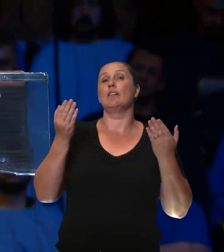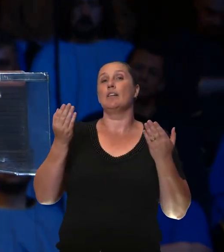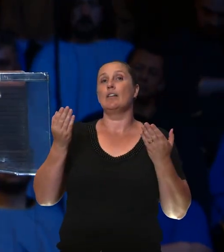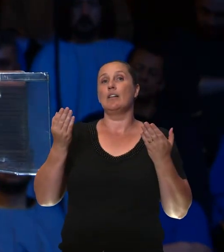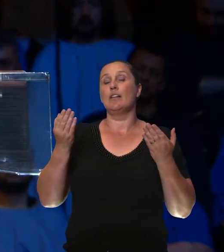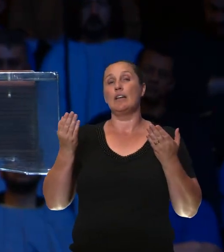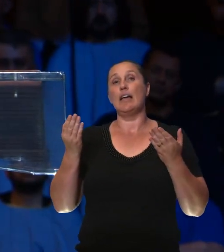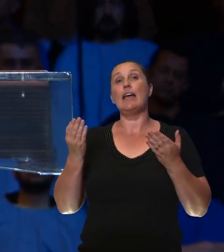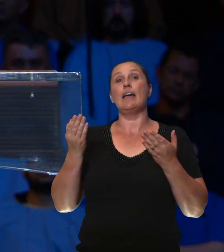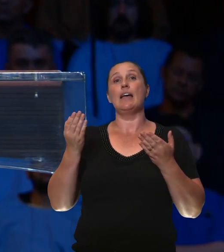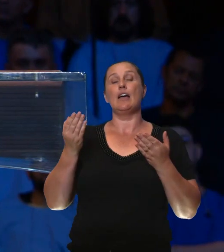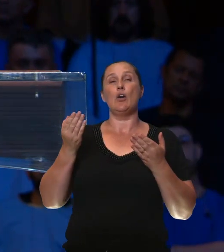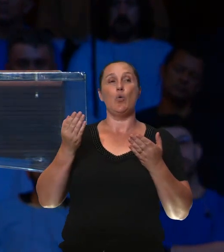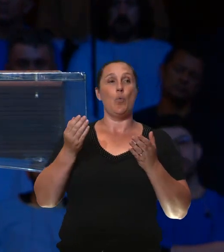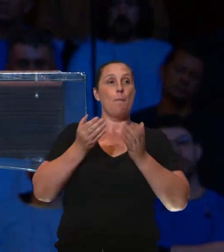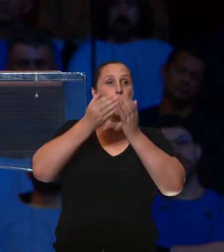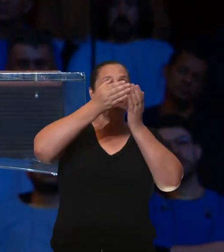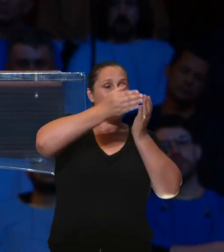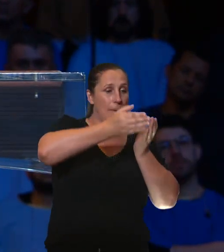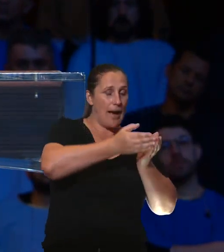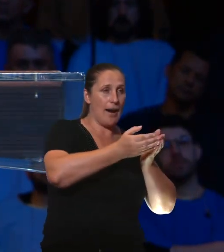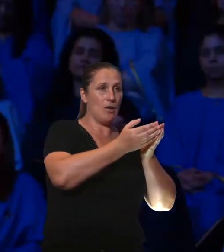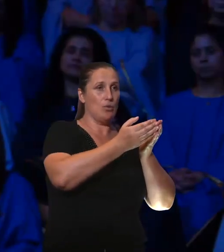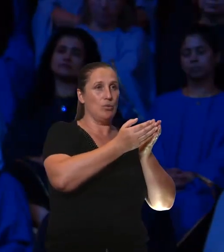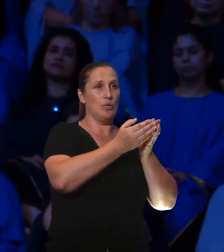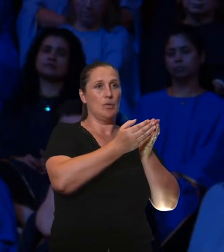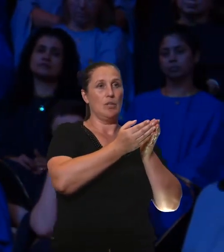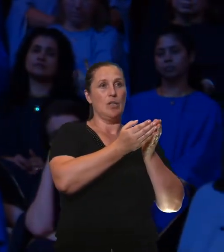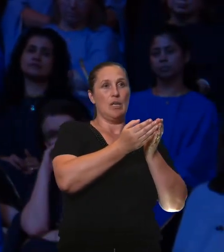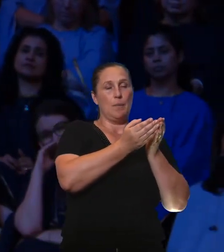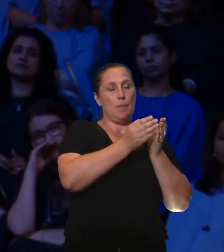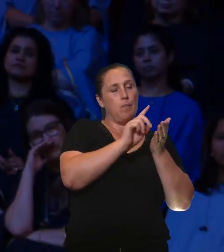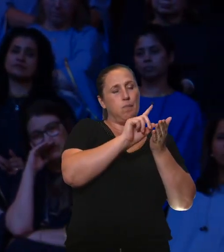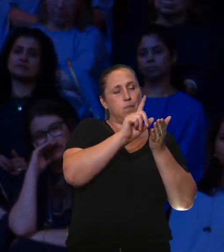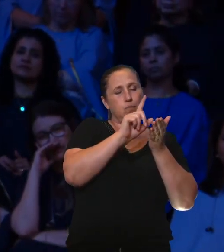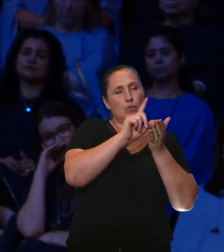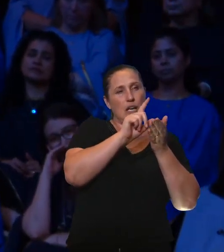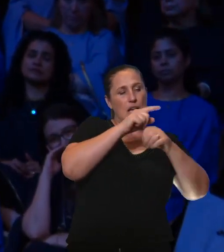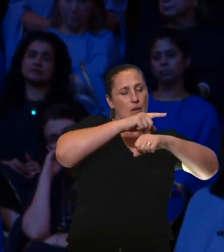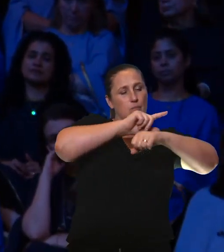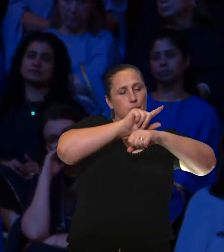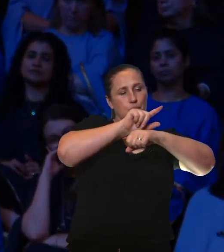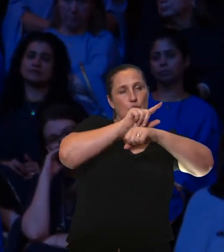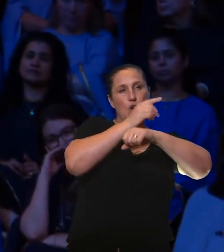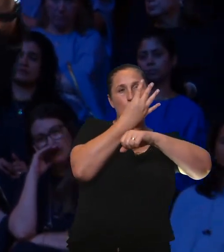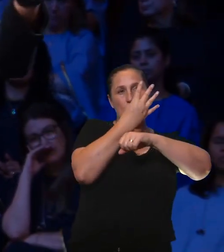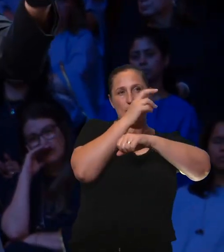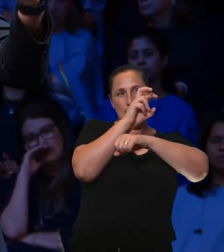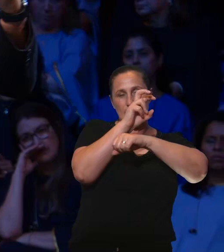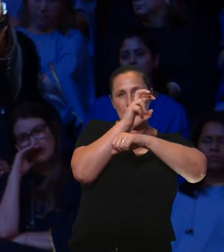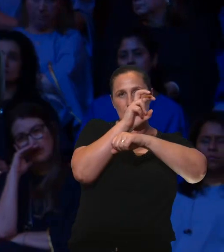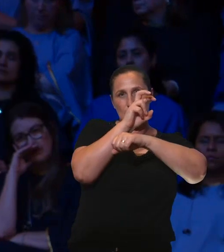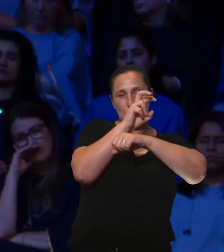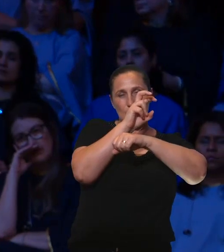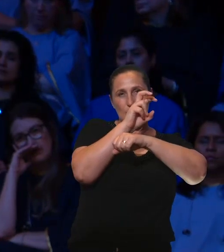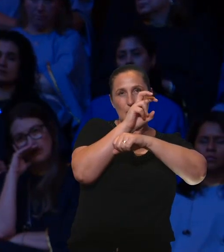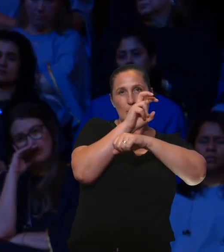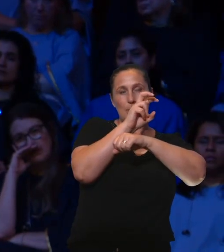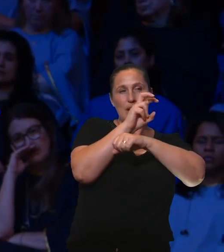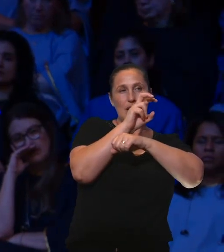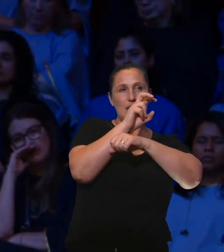hoje, se colocava o barco num grau de 45, para a direita ou para a esquerda, para que a vela